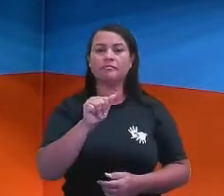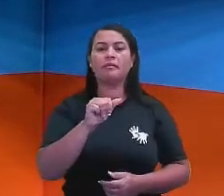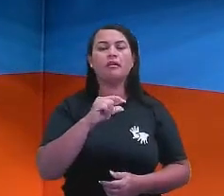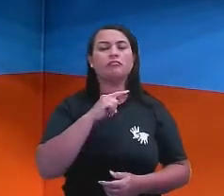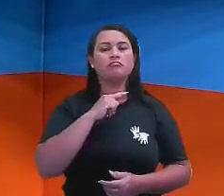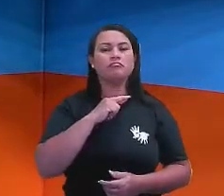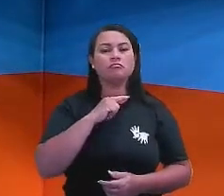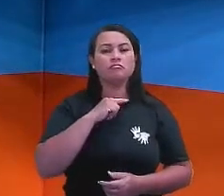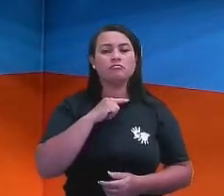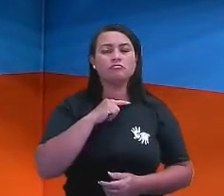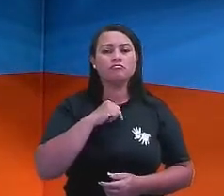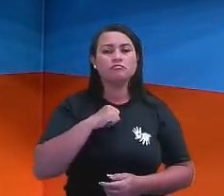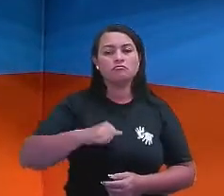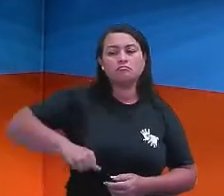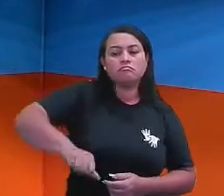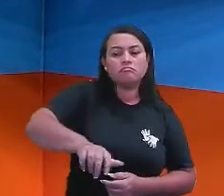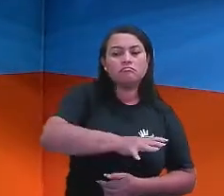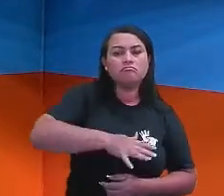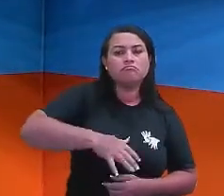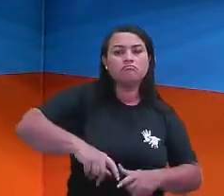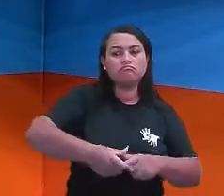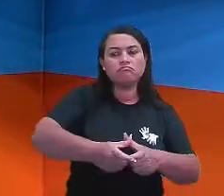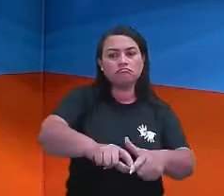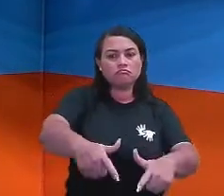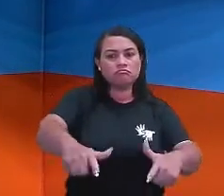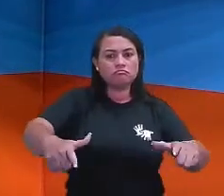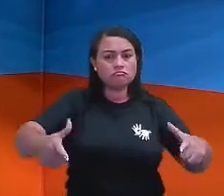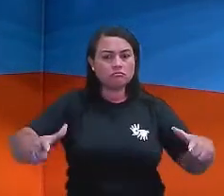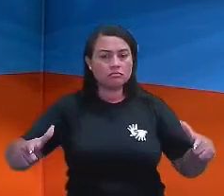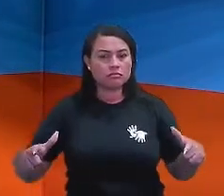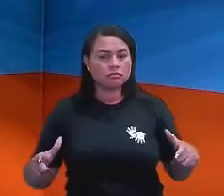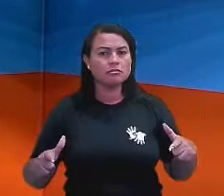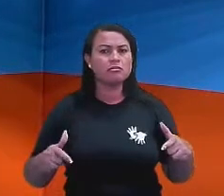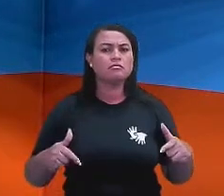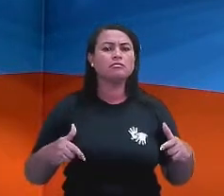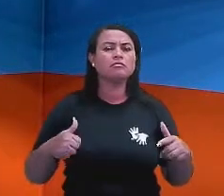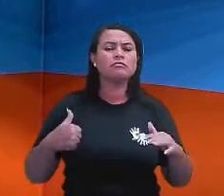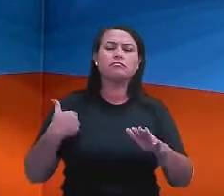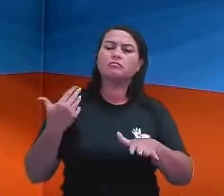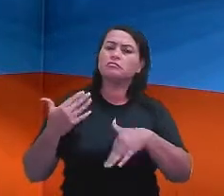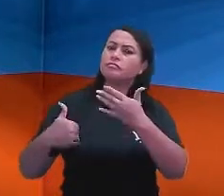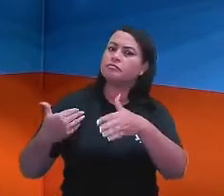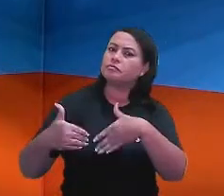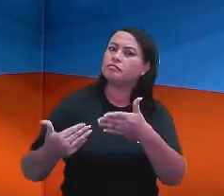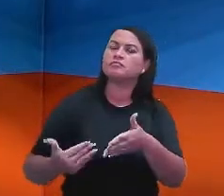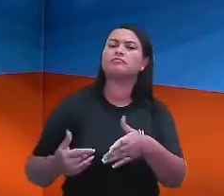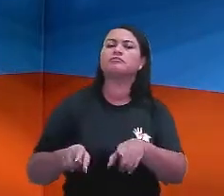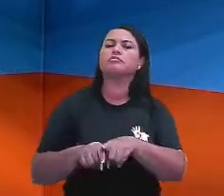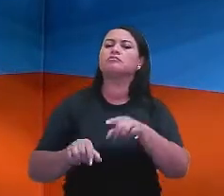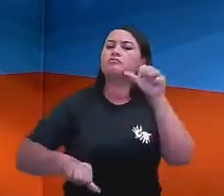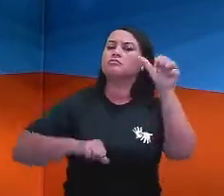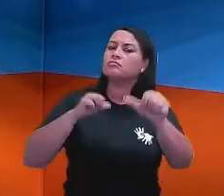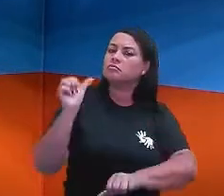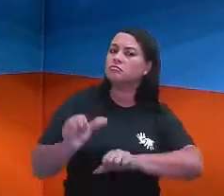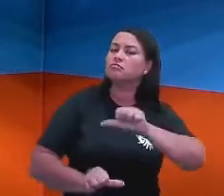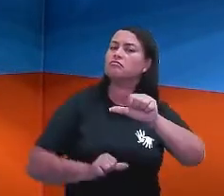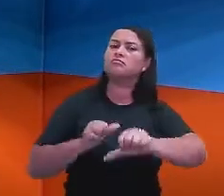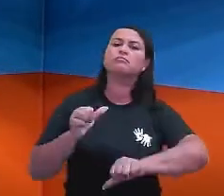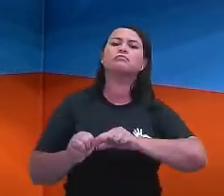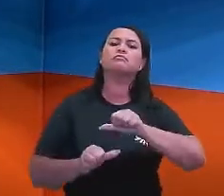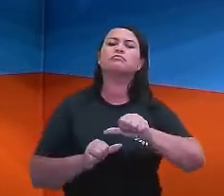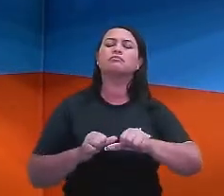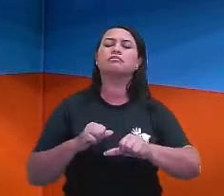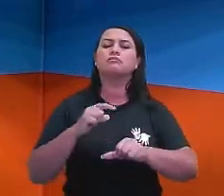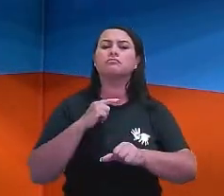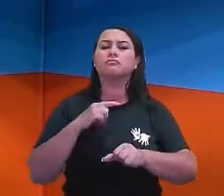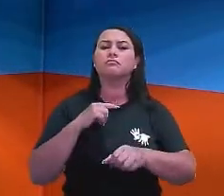uma região territorial imensa, que foi, né, a partir das suas mudanças, da sua condição